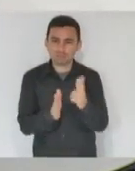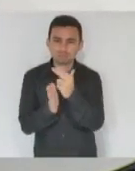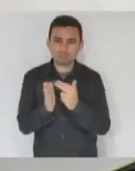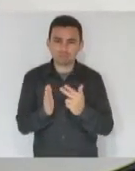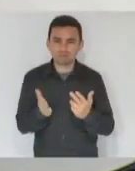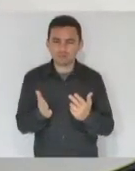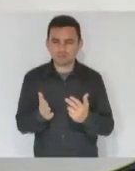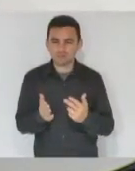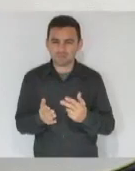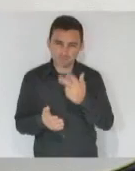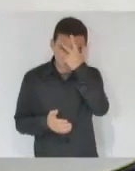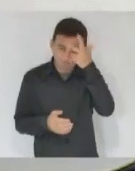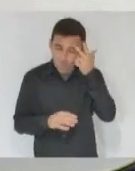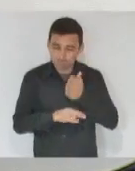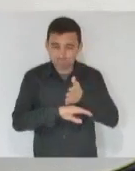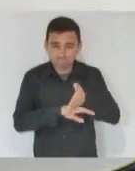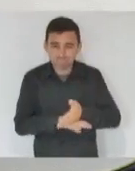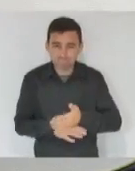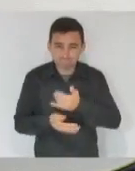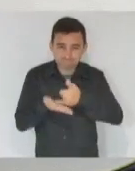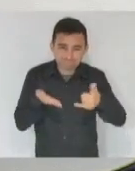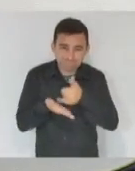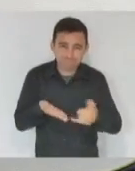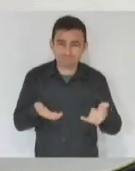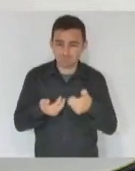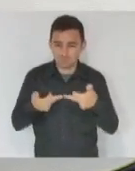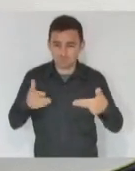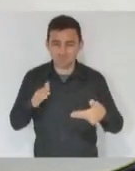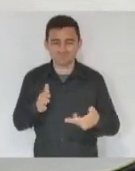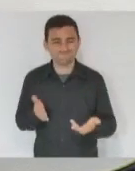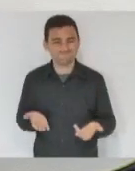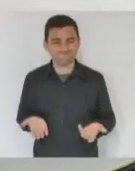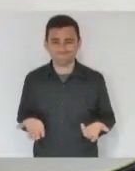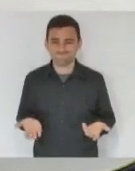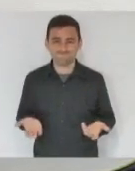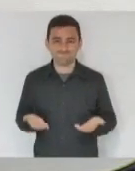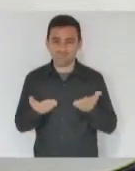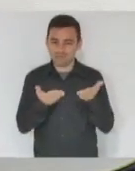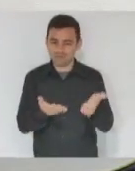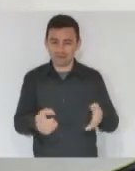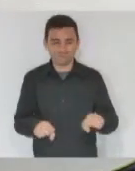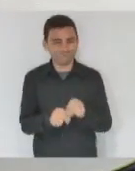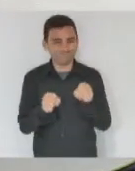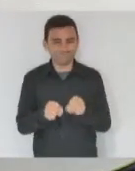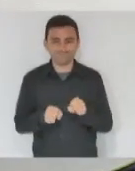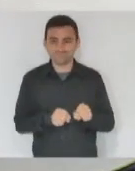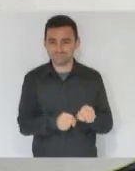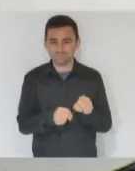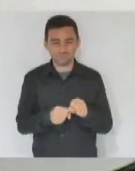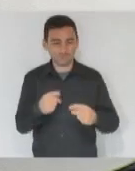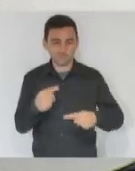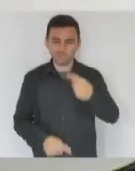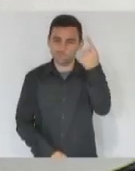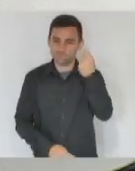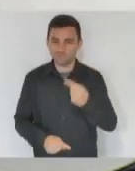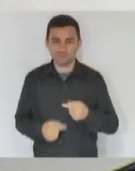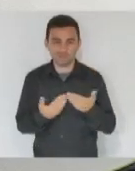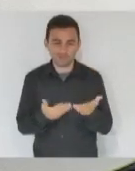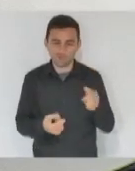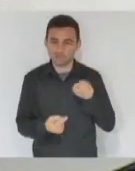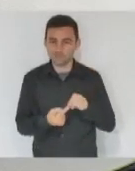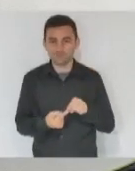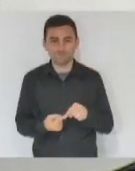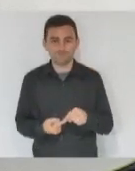de drogas, ou seja, um local completamente deturpado da sua função, da sua